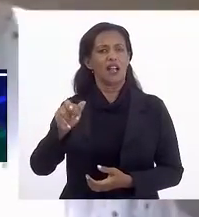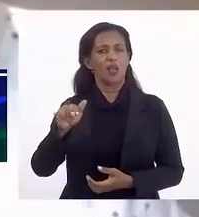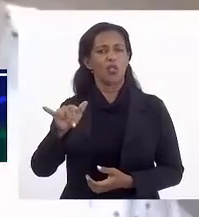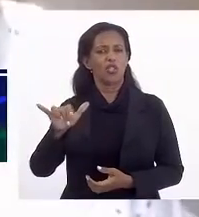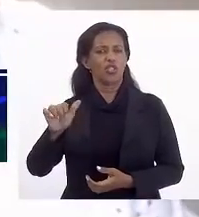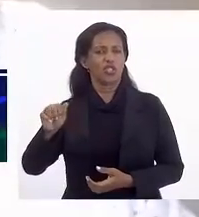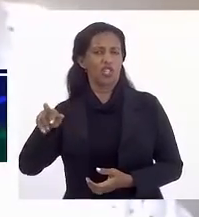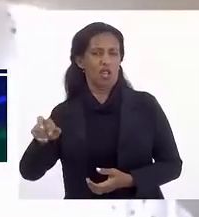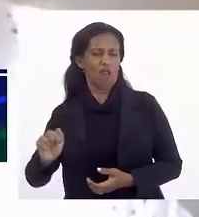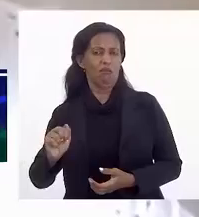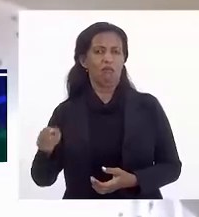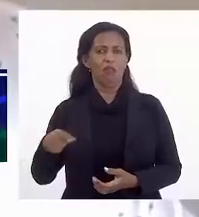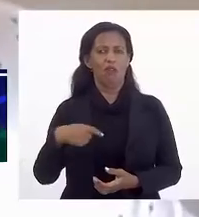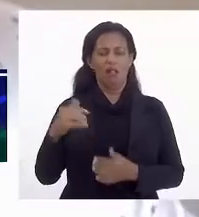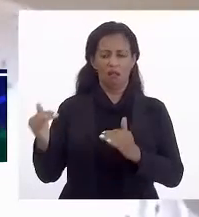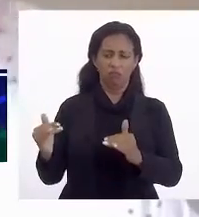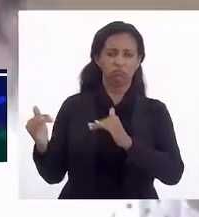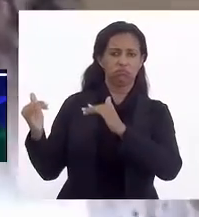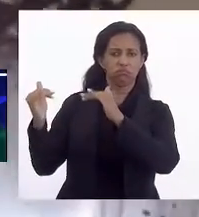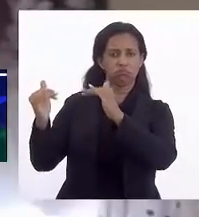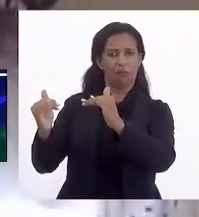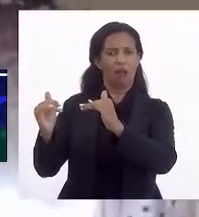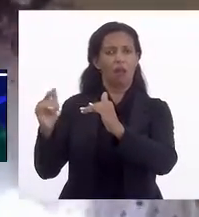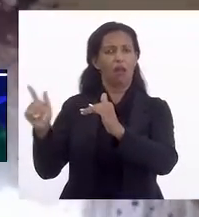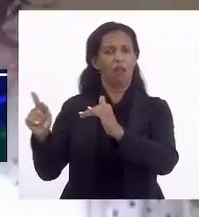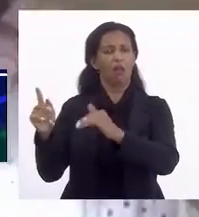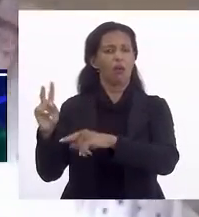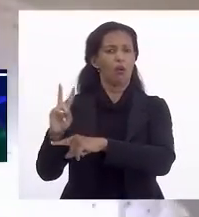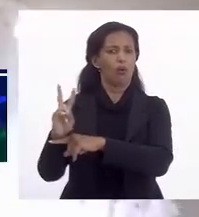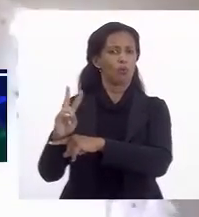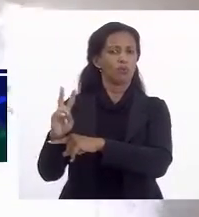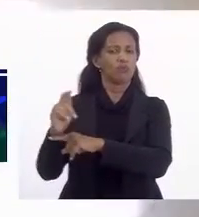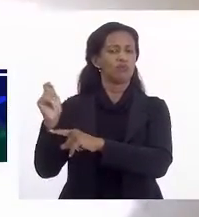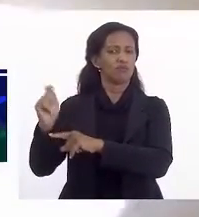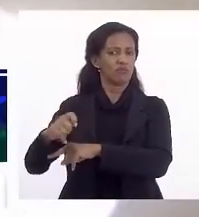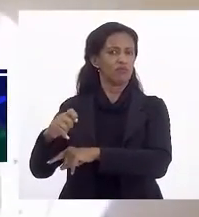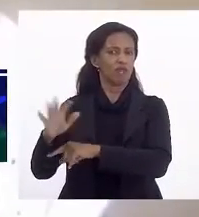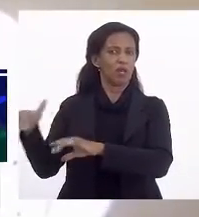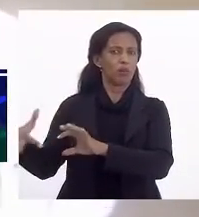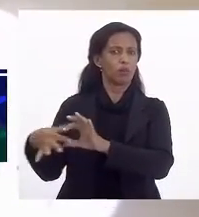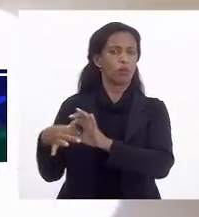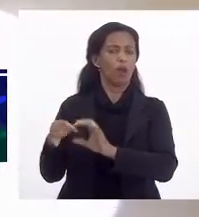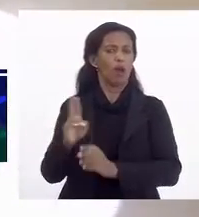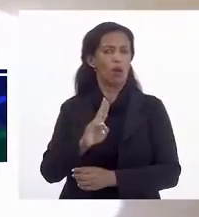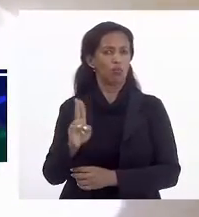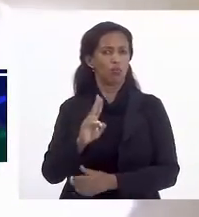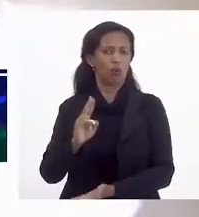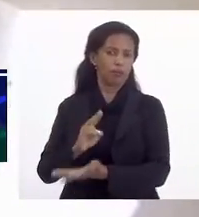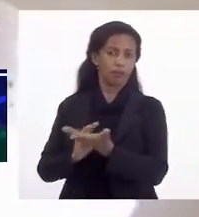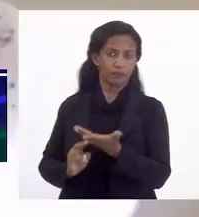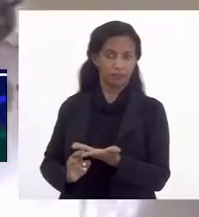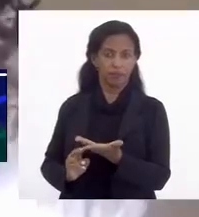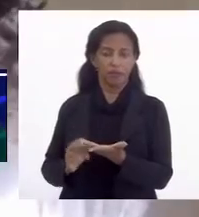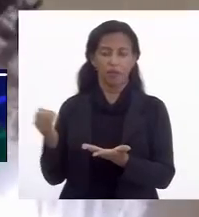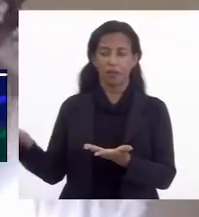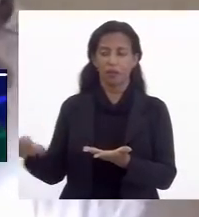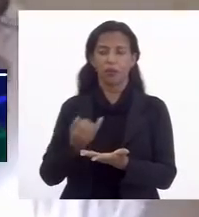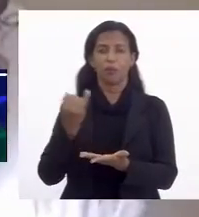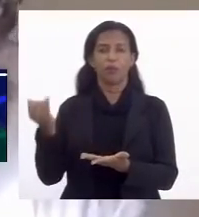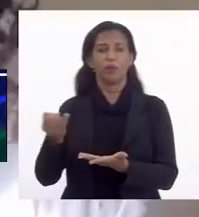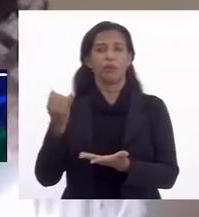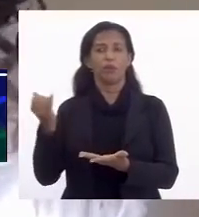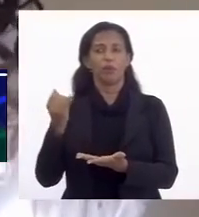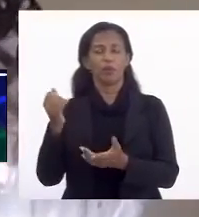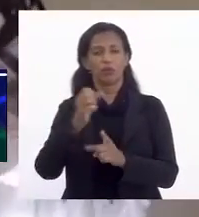axé. Mais do que meritório que o observatório venha atrelado ao nome dessa, que foi tão importante para o